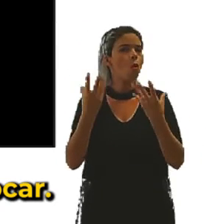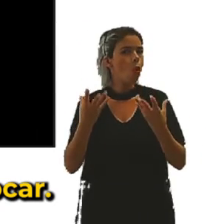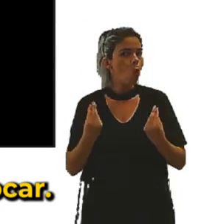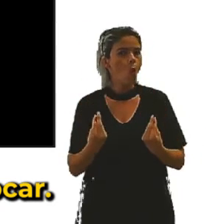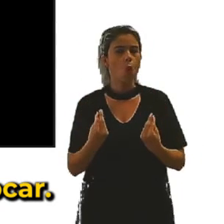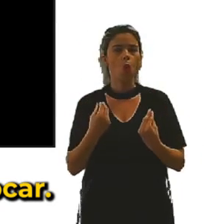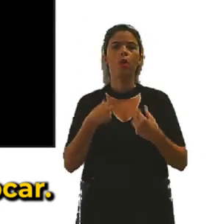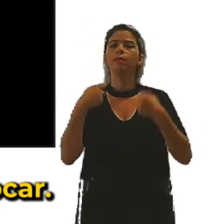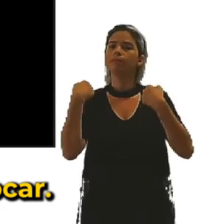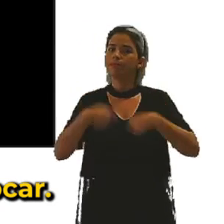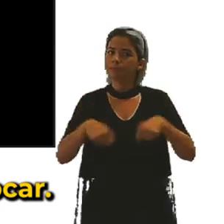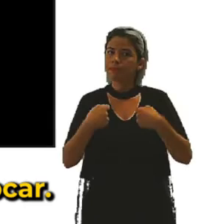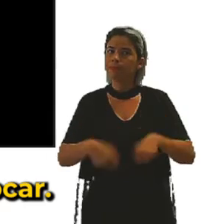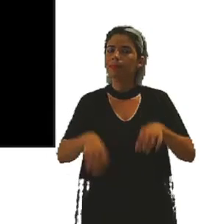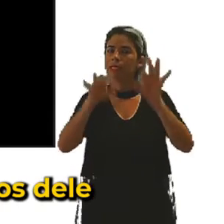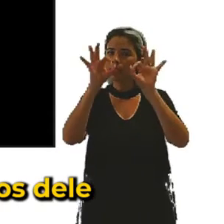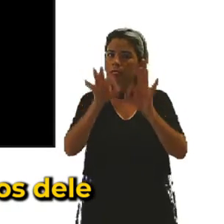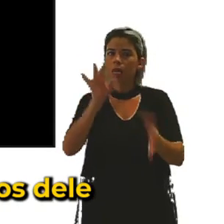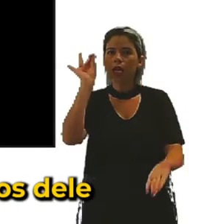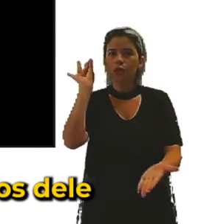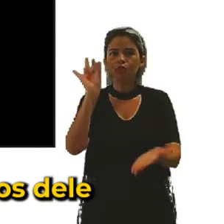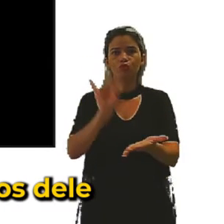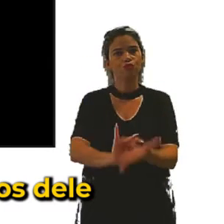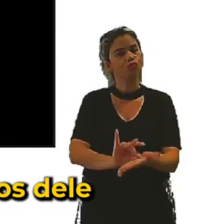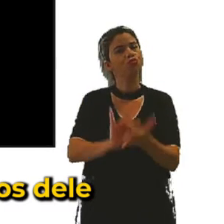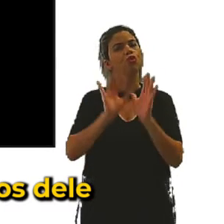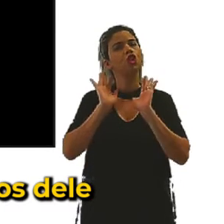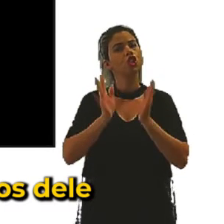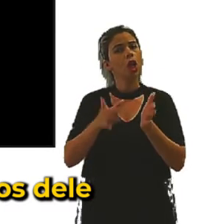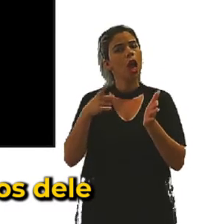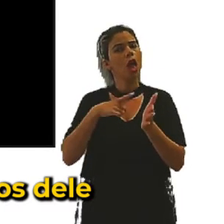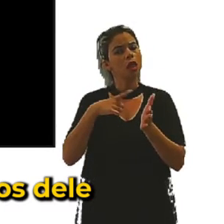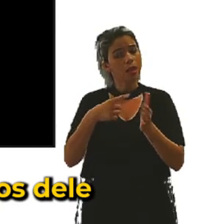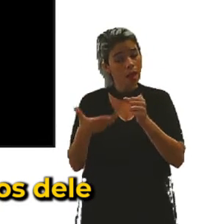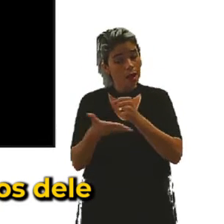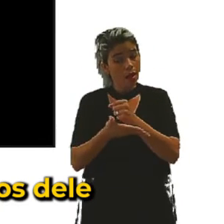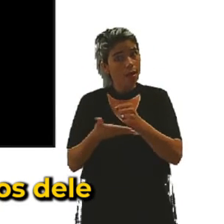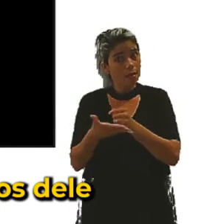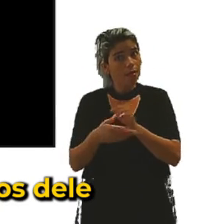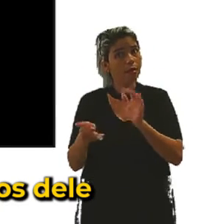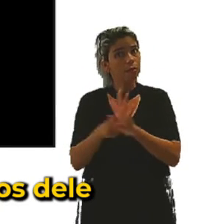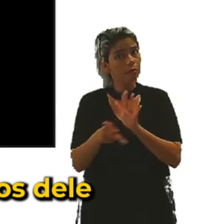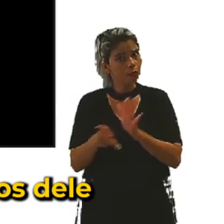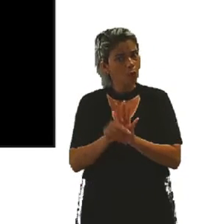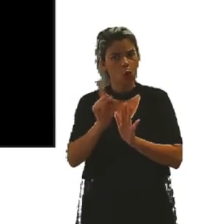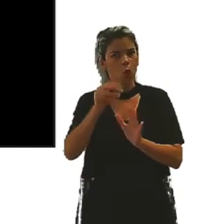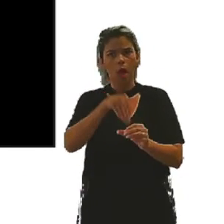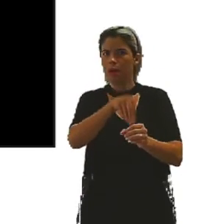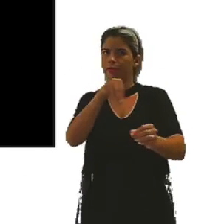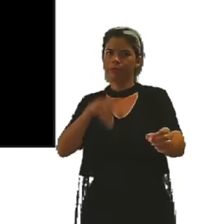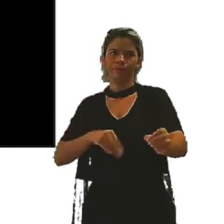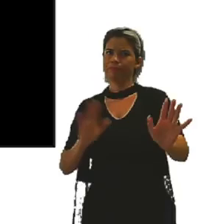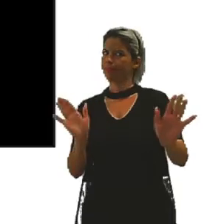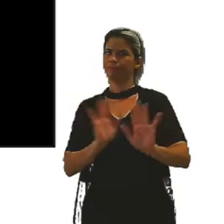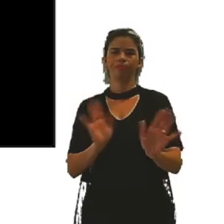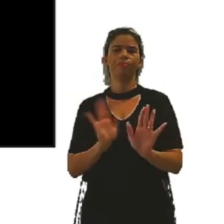temos que efetivamente colocar, então, um ancoradouro e não nos afastarmos dele,